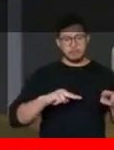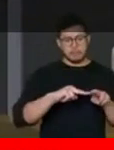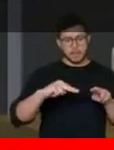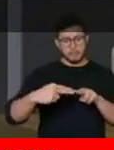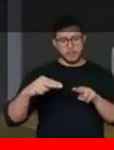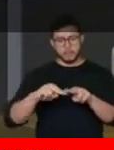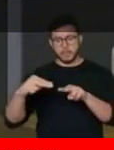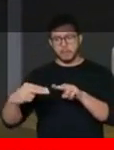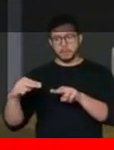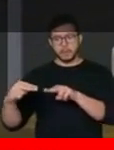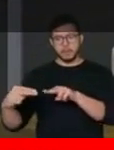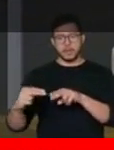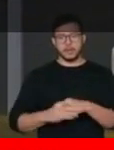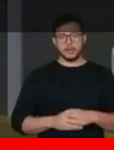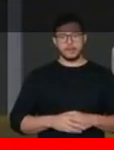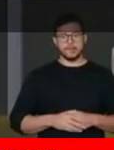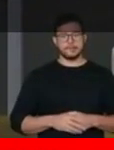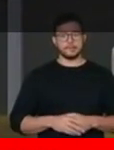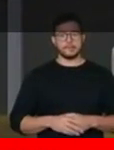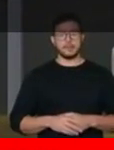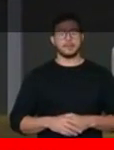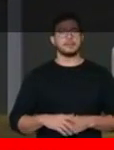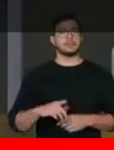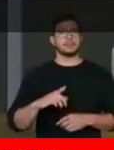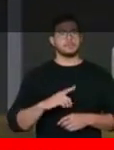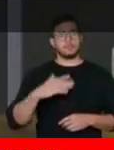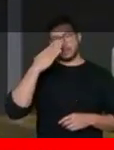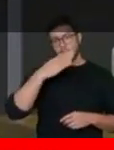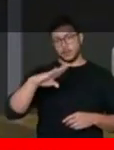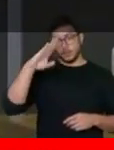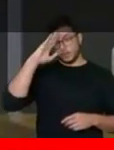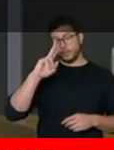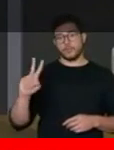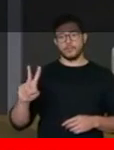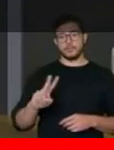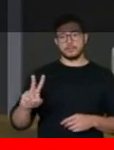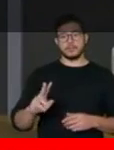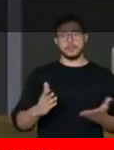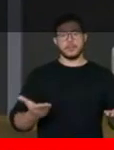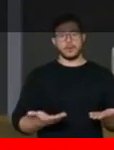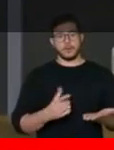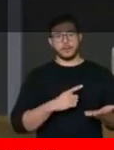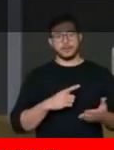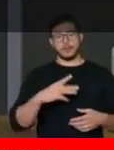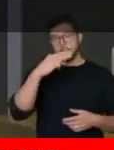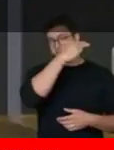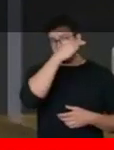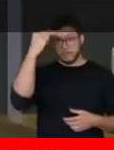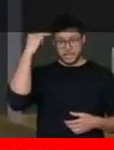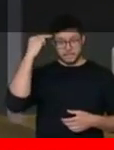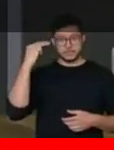Cuba, Venezuela. Mas foi aumentando. Agora no dominó já tem o México, a